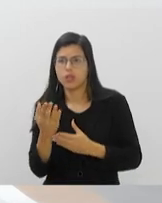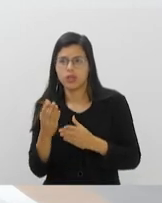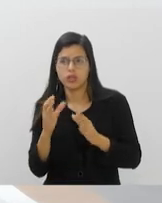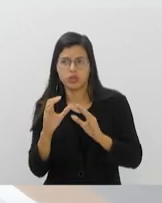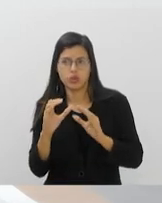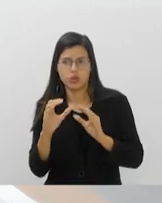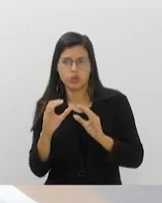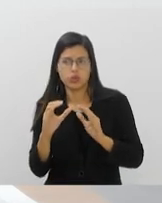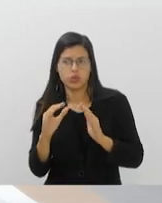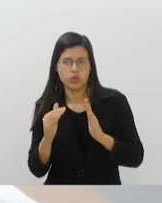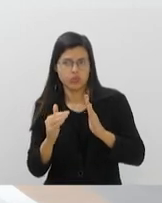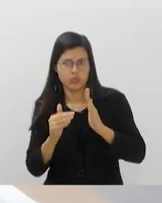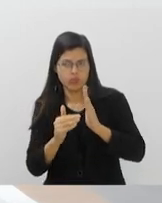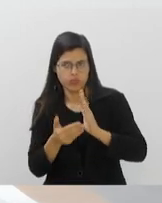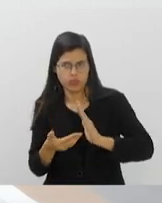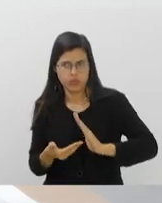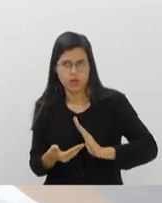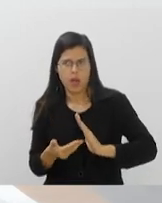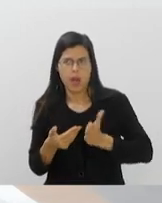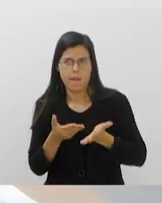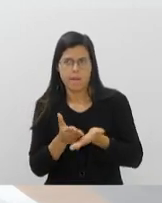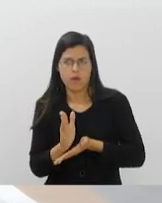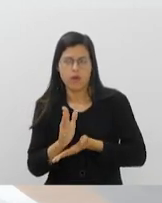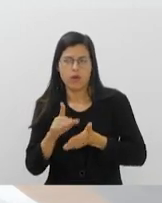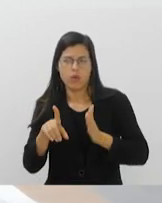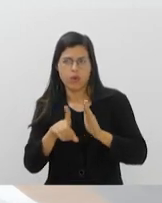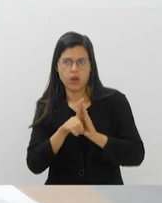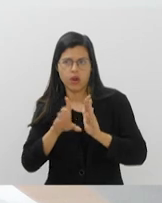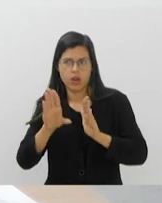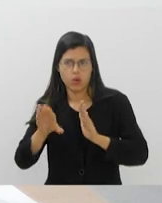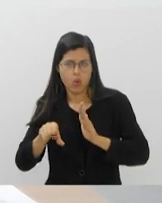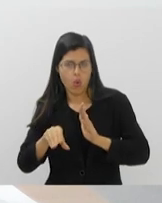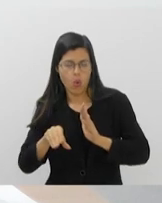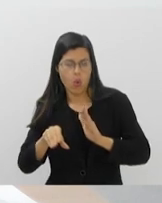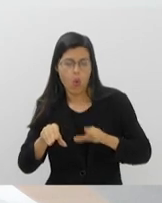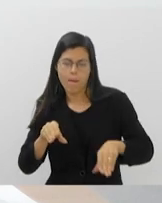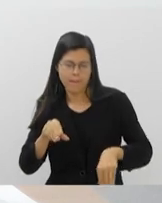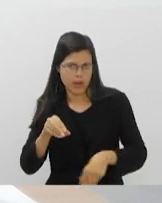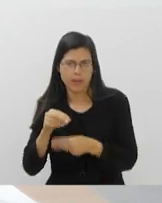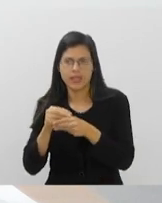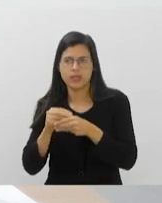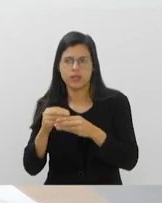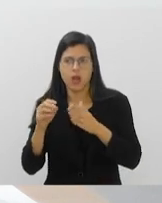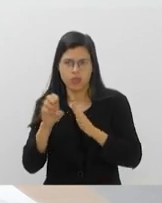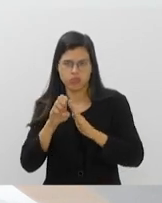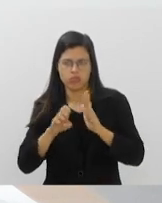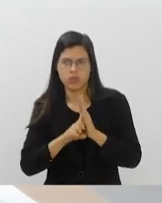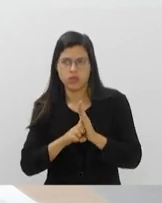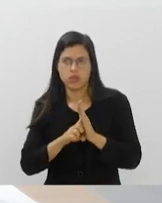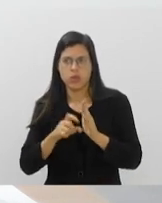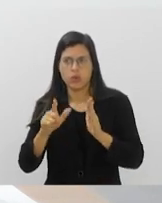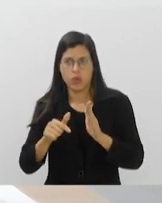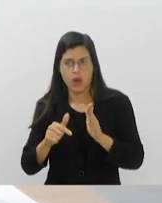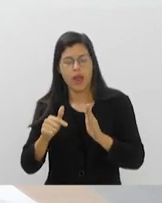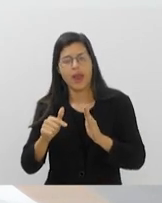1990 para aprovar como lei complementar o Estatuto da Criança e Adolescente que é fruto da Constituição de 88